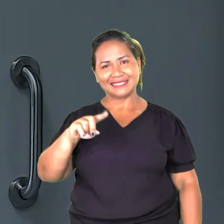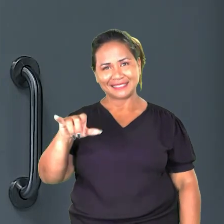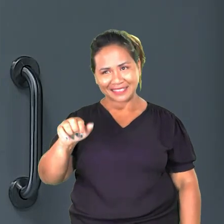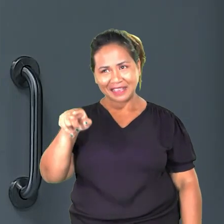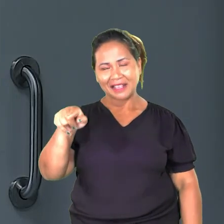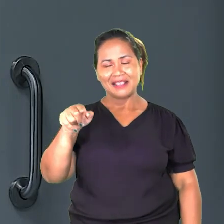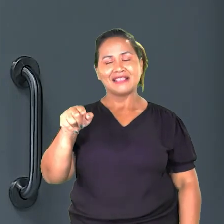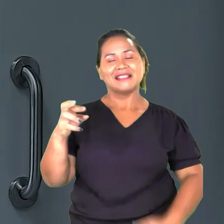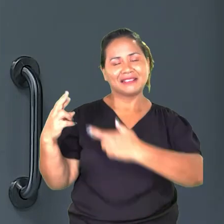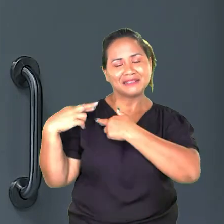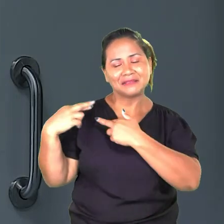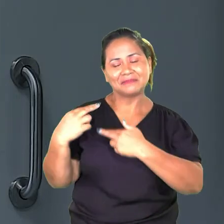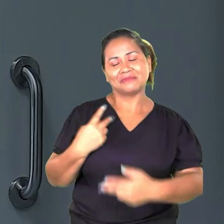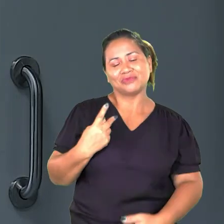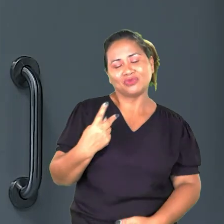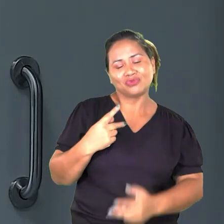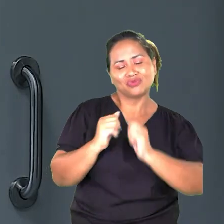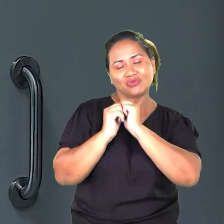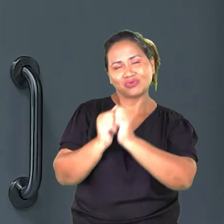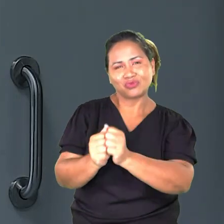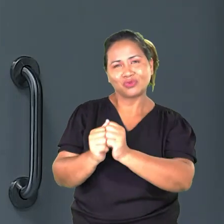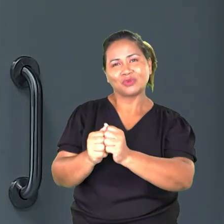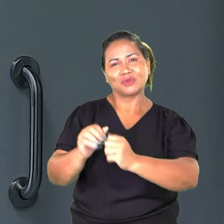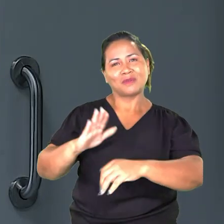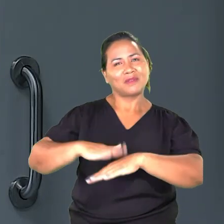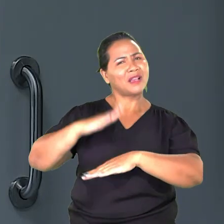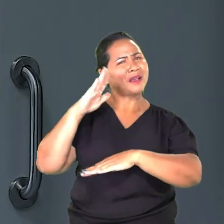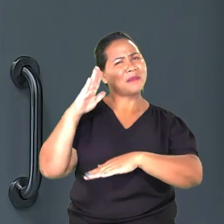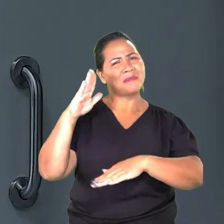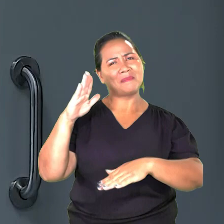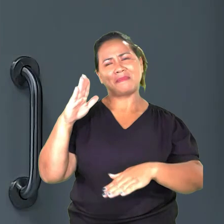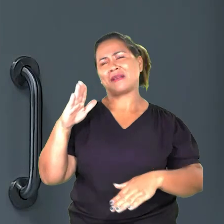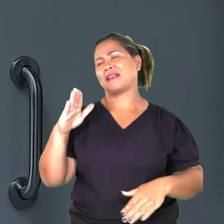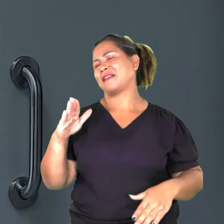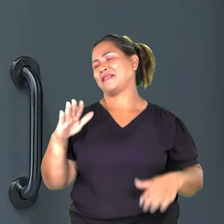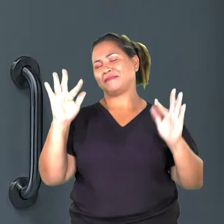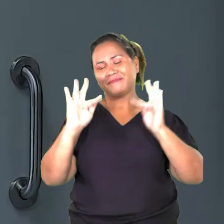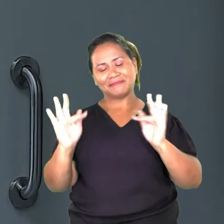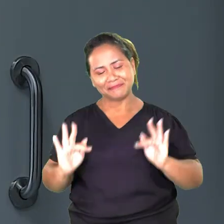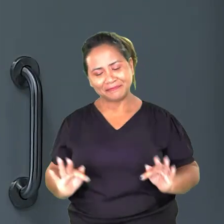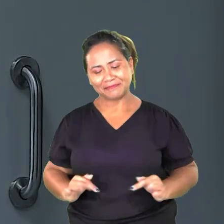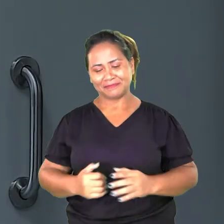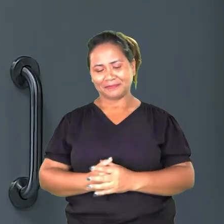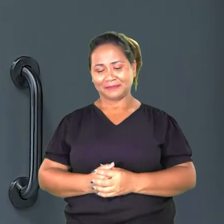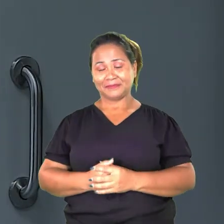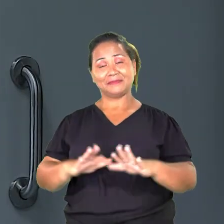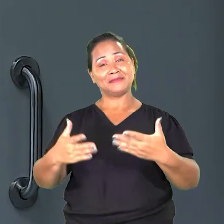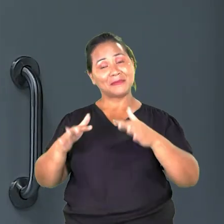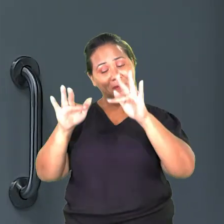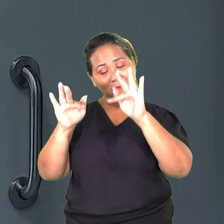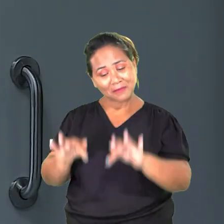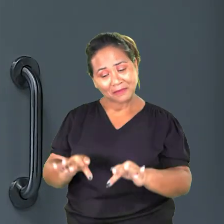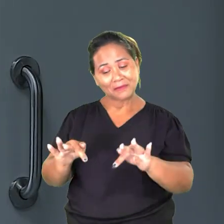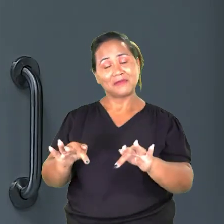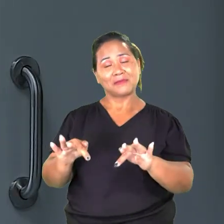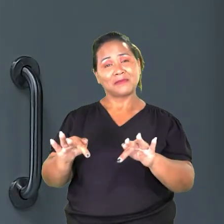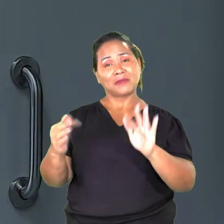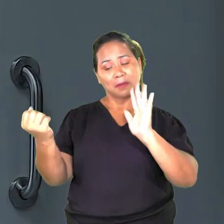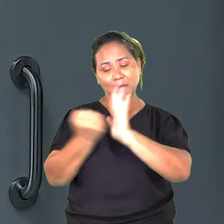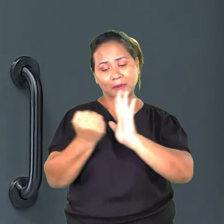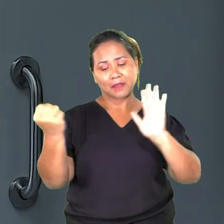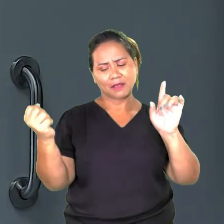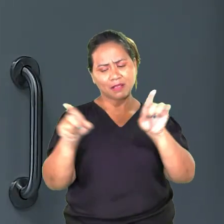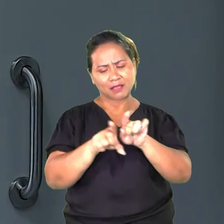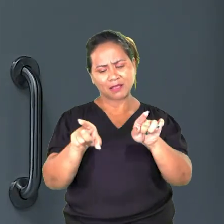Metrópole, e eu brindamos mais de uma vez esse fato. E, para finalizar,